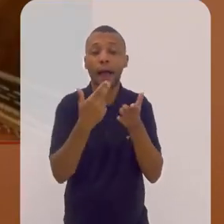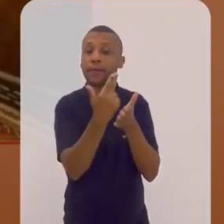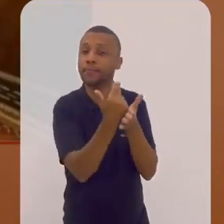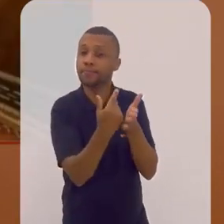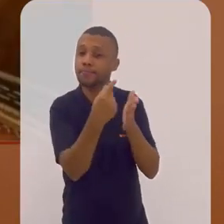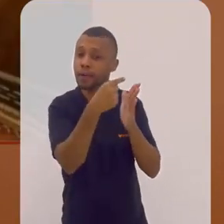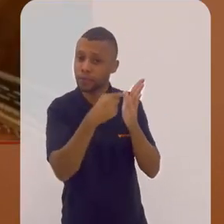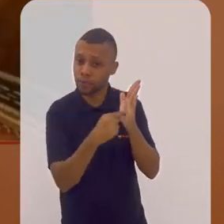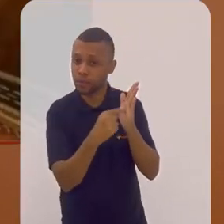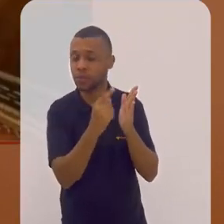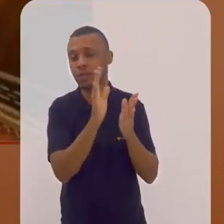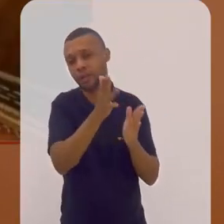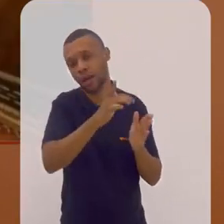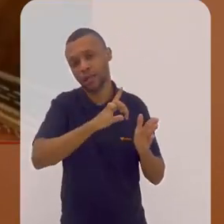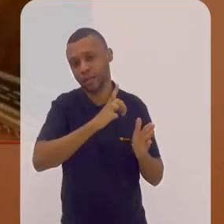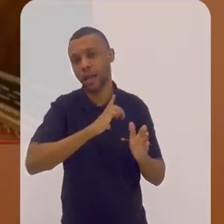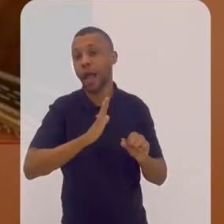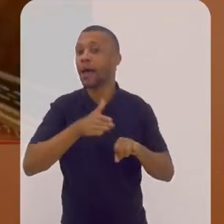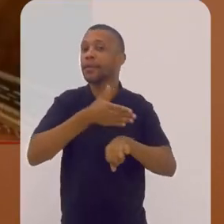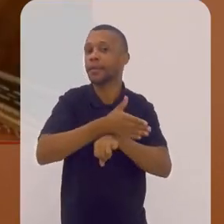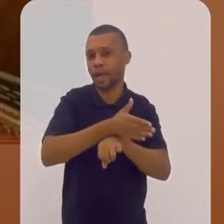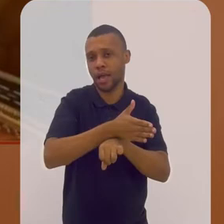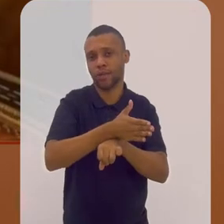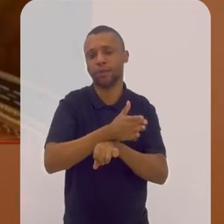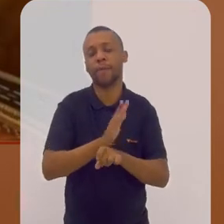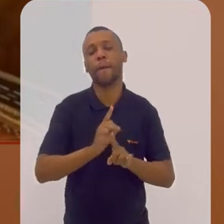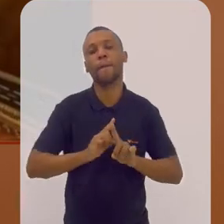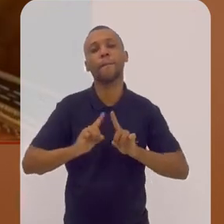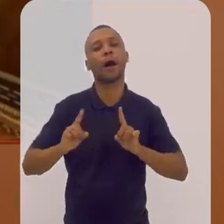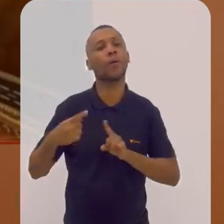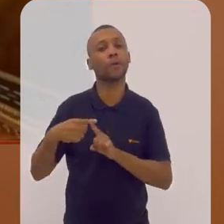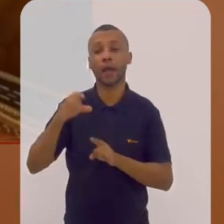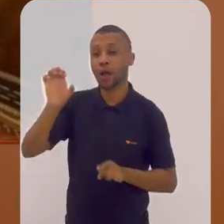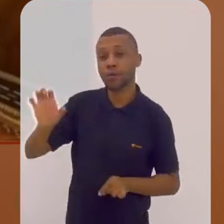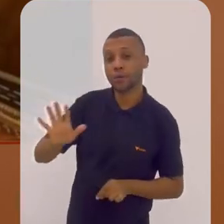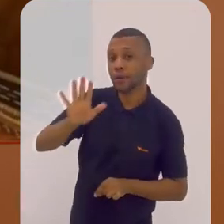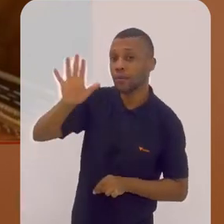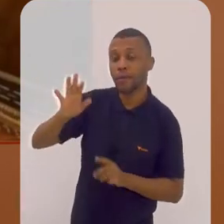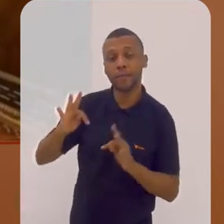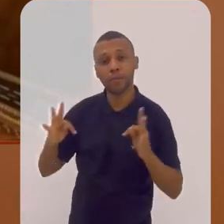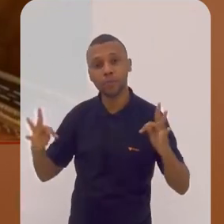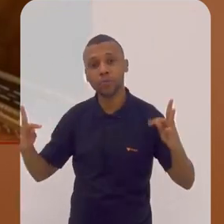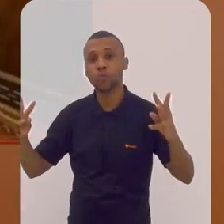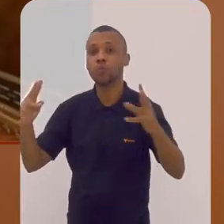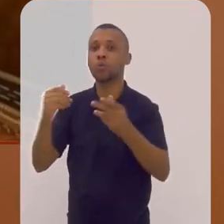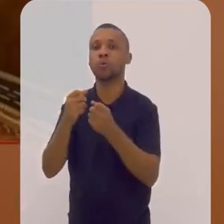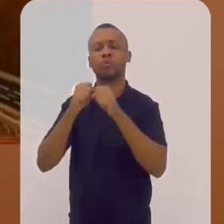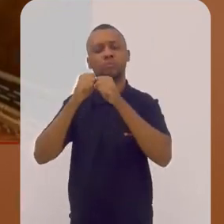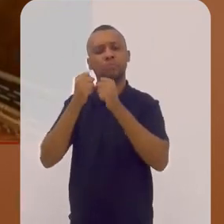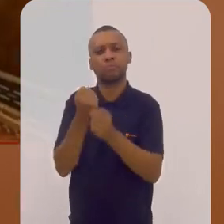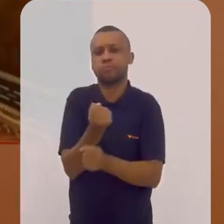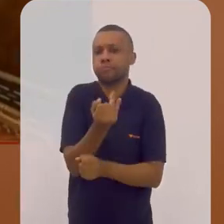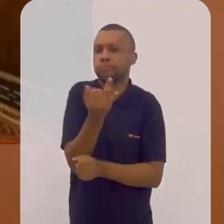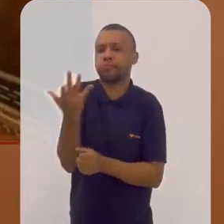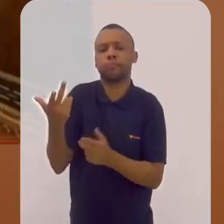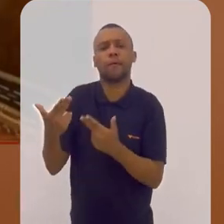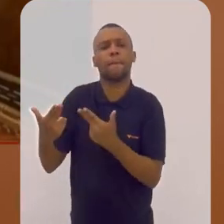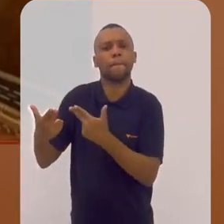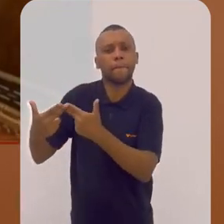estão lá, depois a gente vai falar disso. Mas por quê? Porque os repertórios europeus foram todos